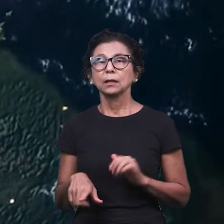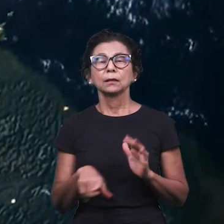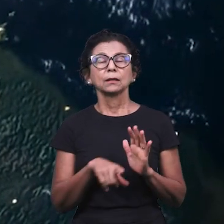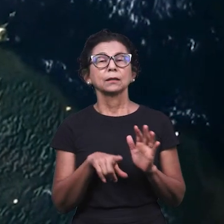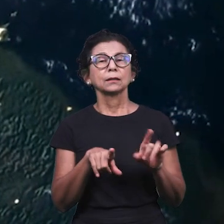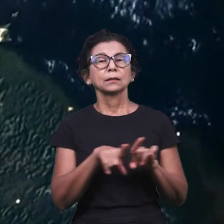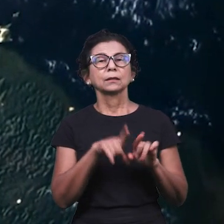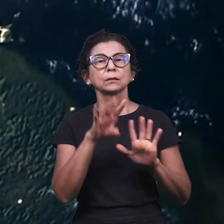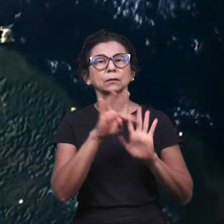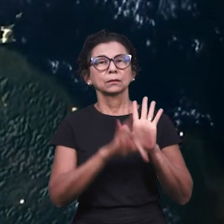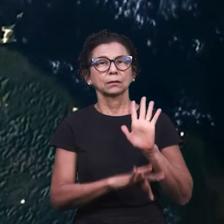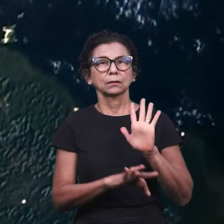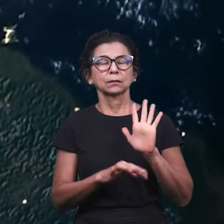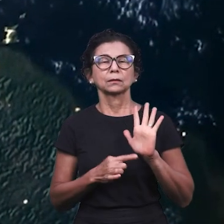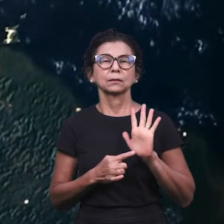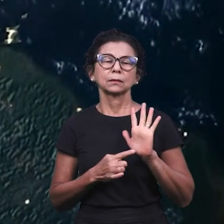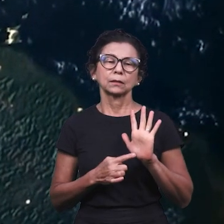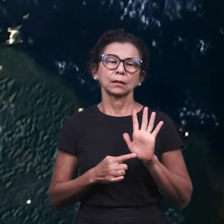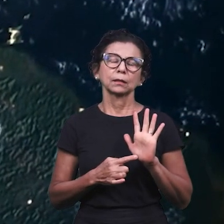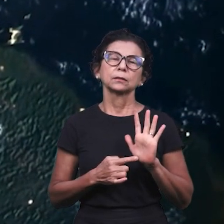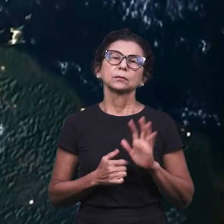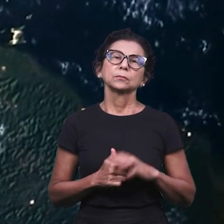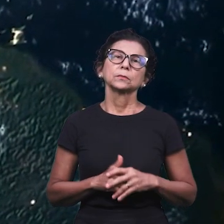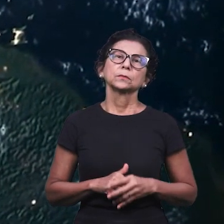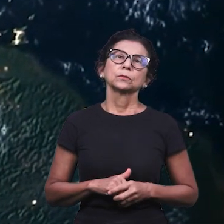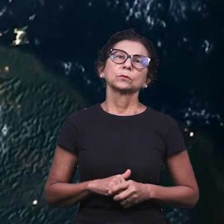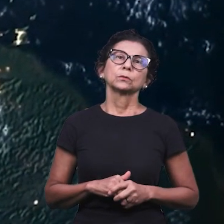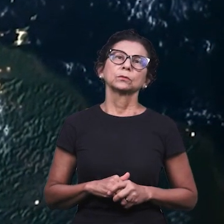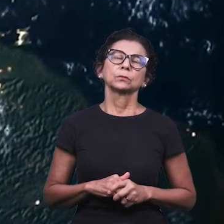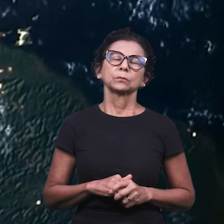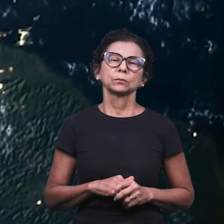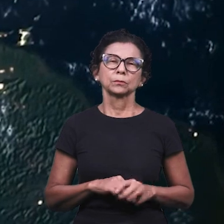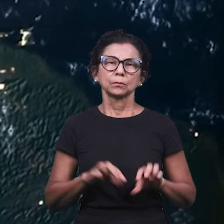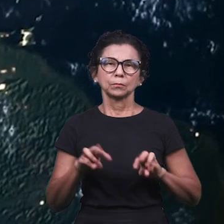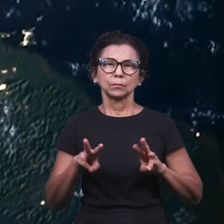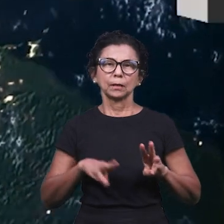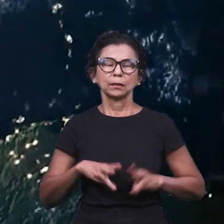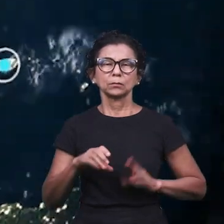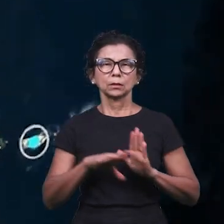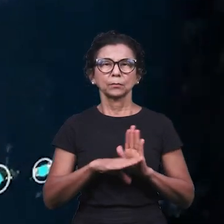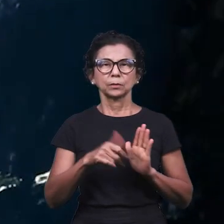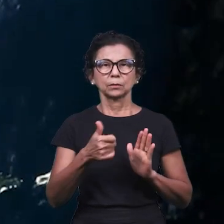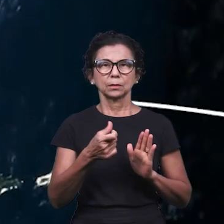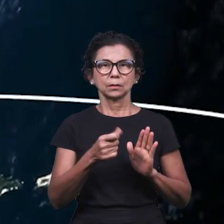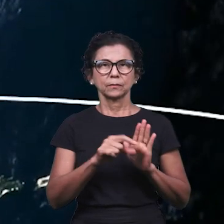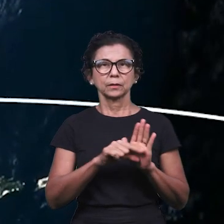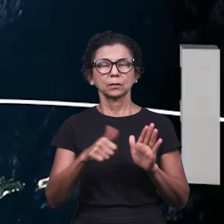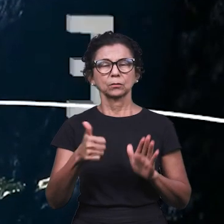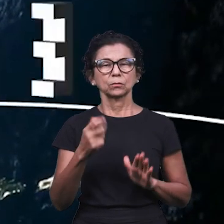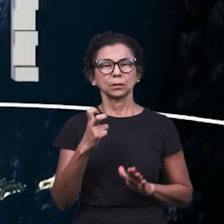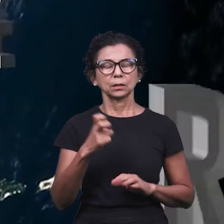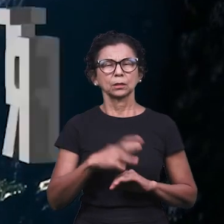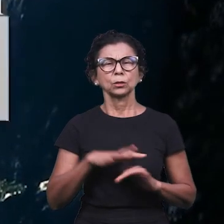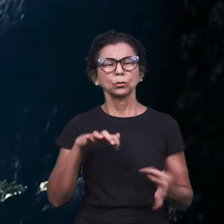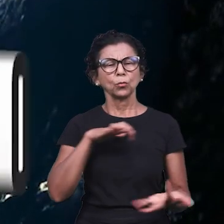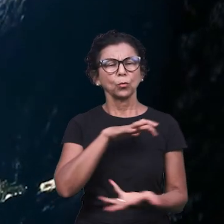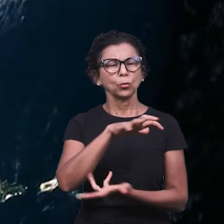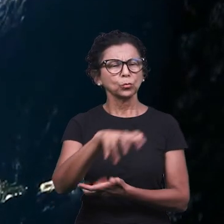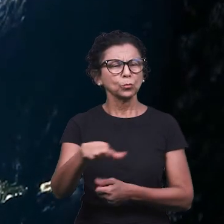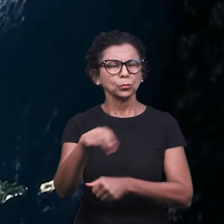Então passou a ter seminários lá em Domingos Martins. A gente colocava